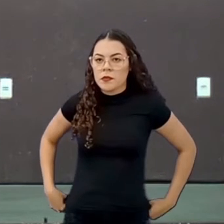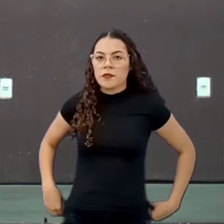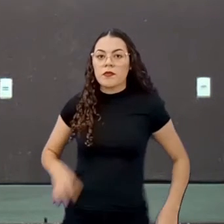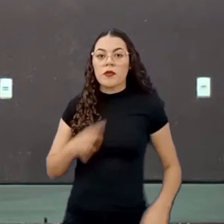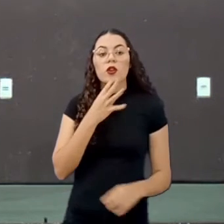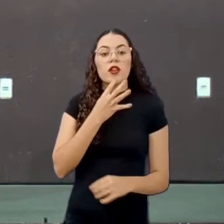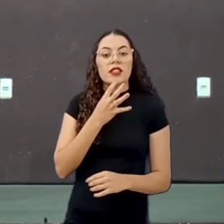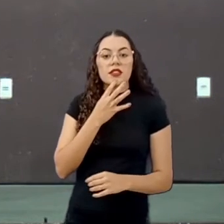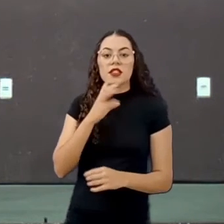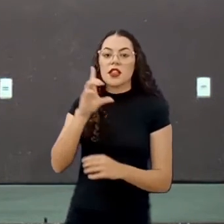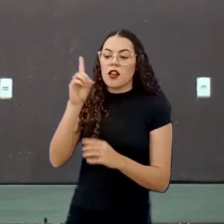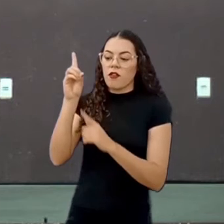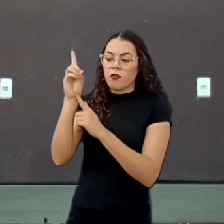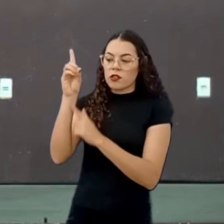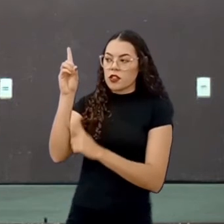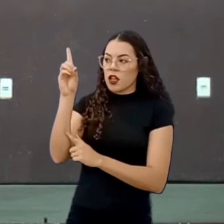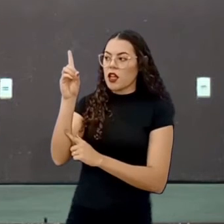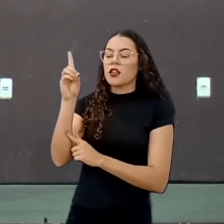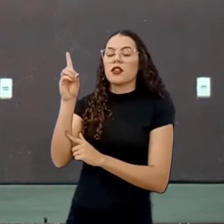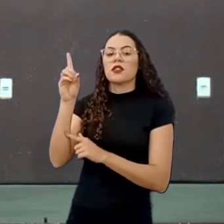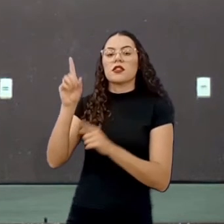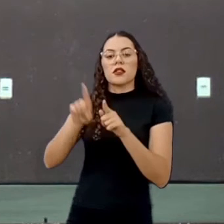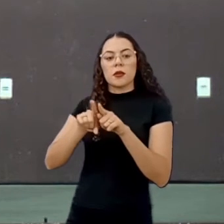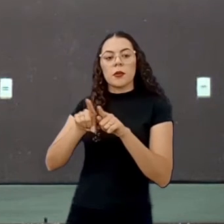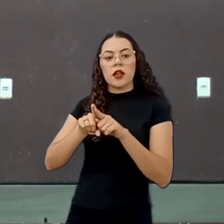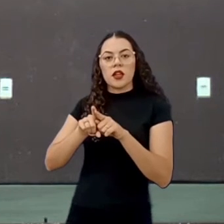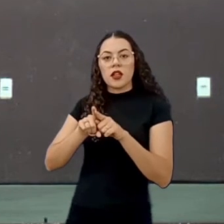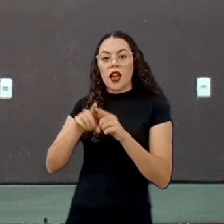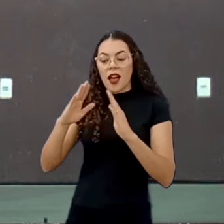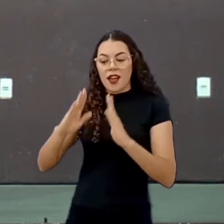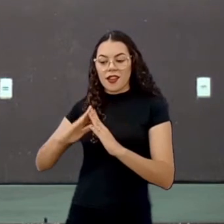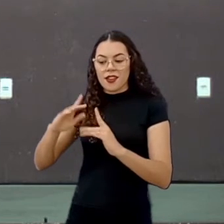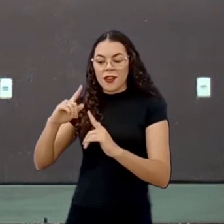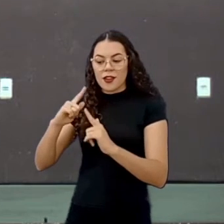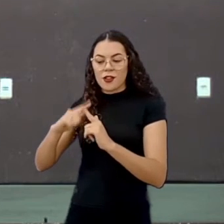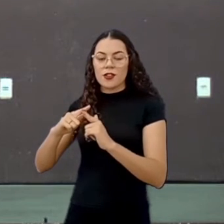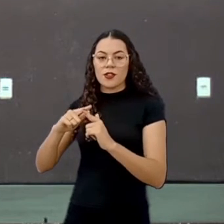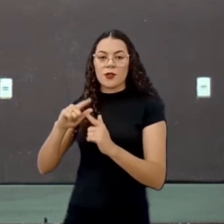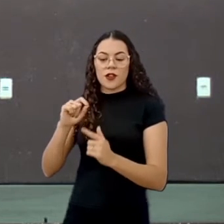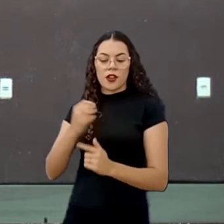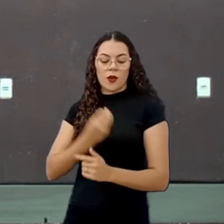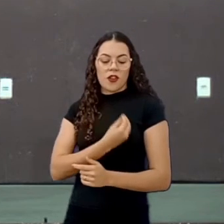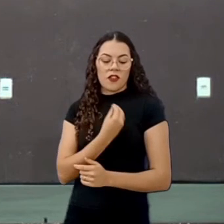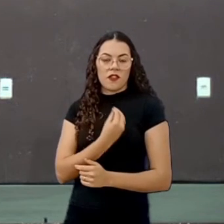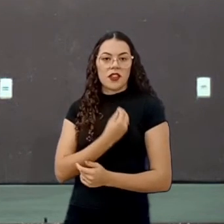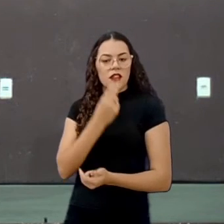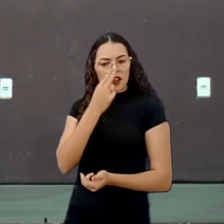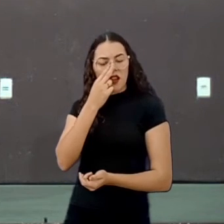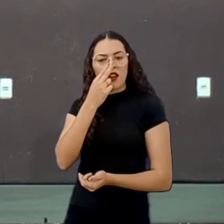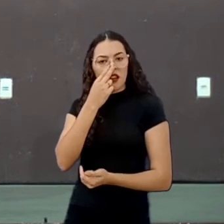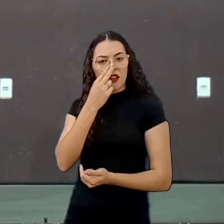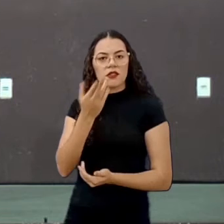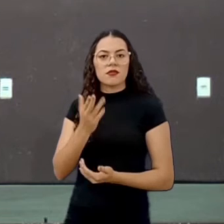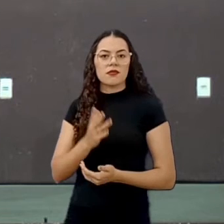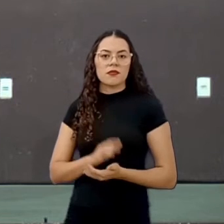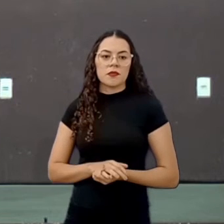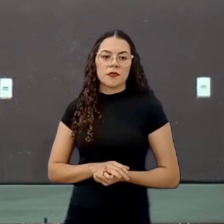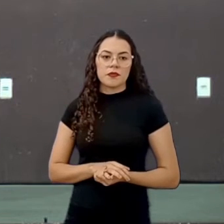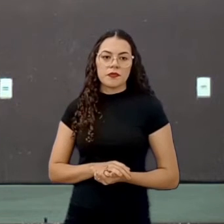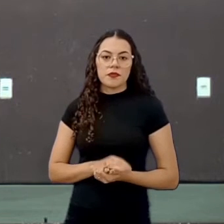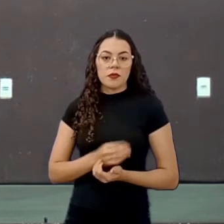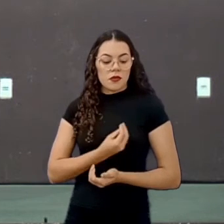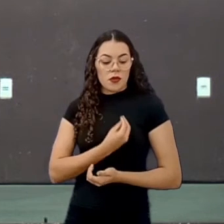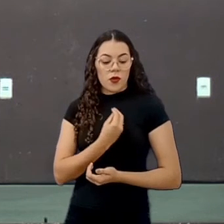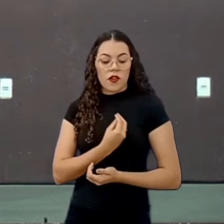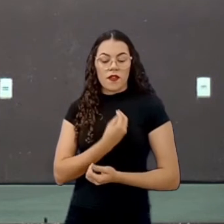Conhecer a vontade de Deus exatamente produziria naquela igreja uma vida cristã. Uma